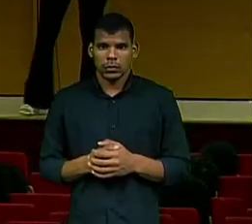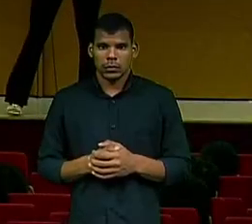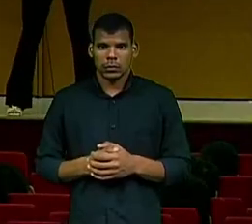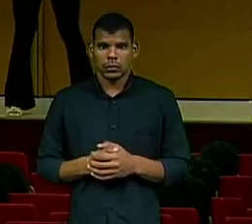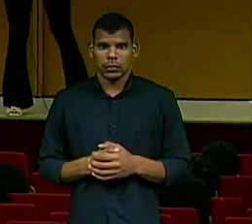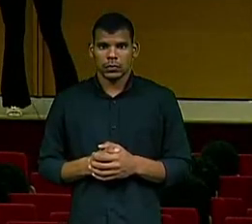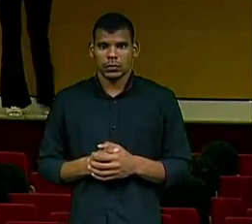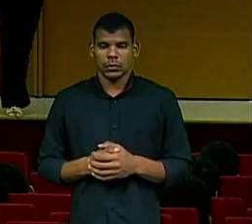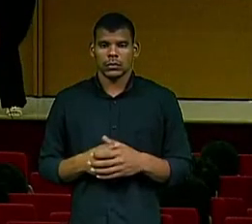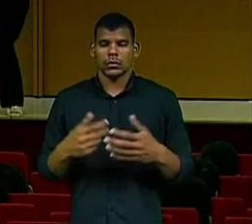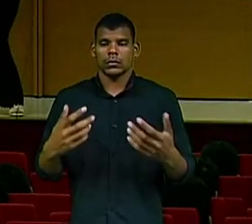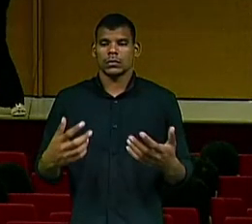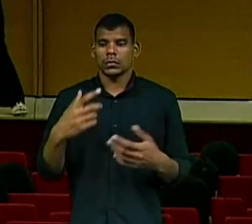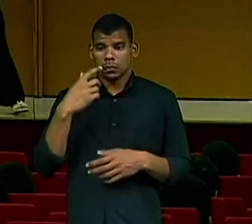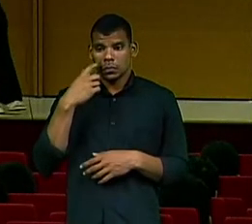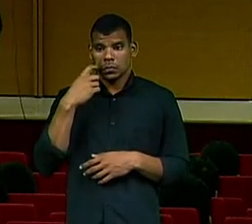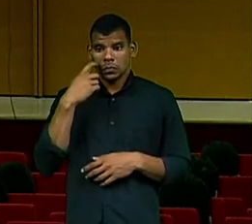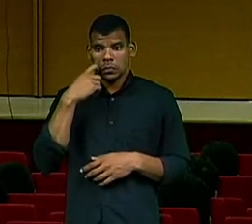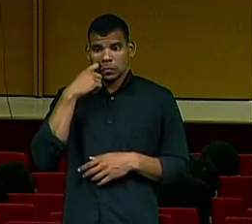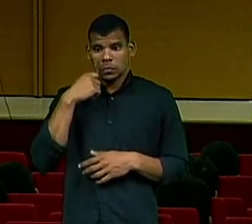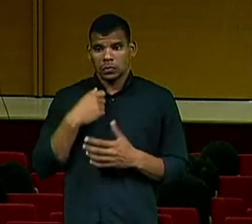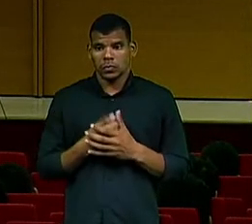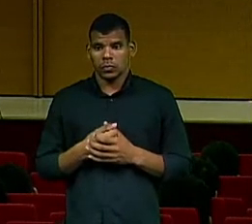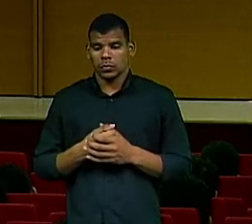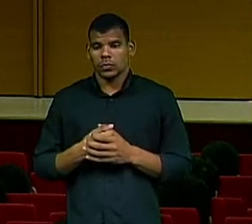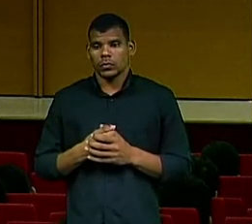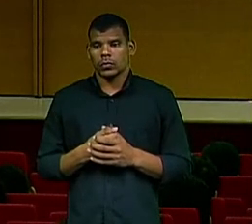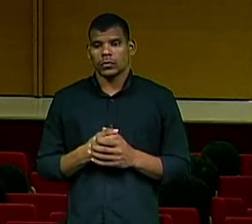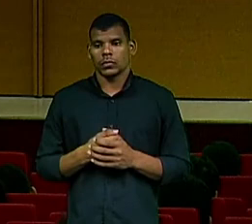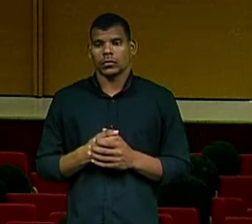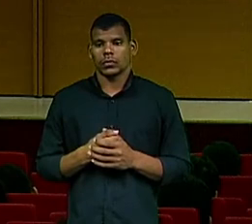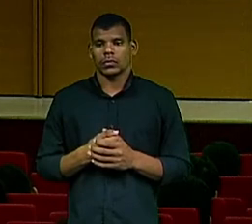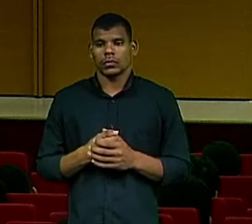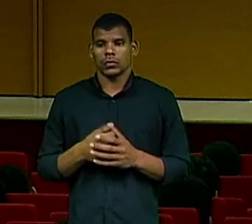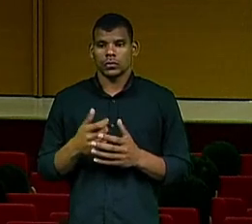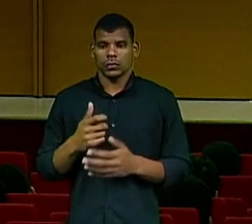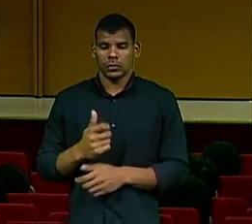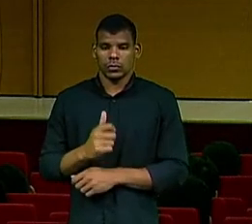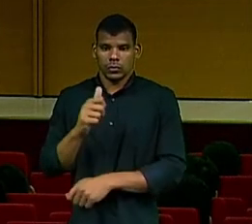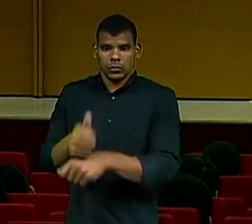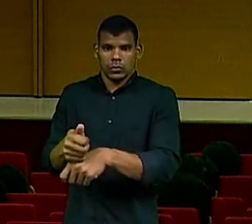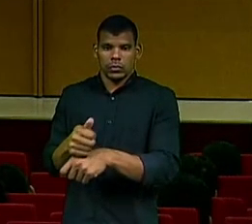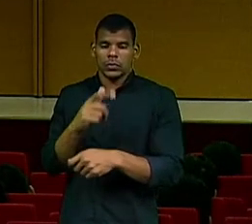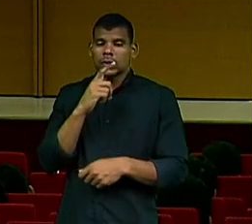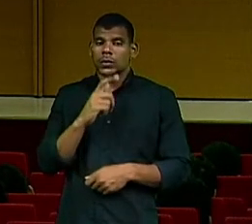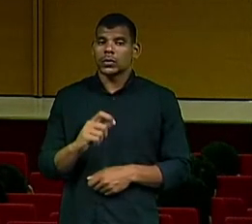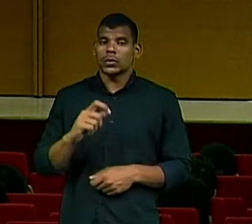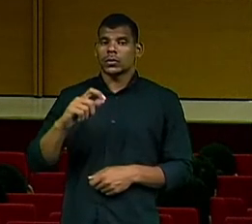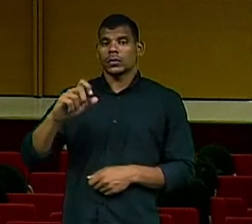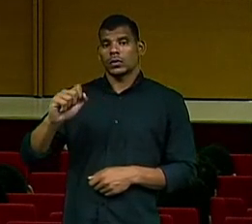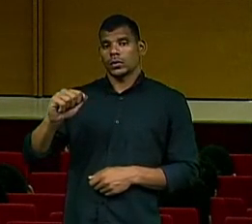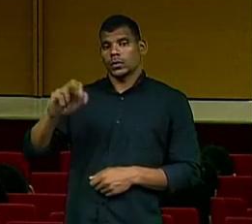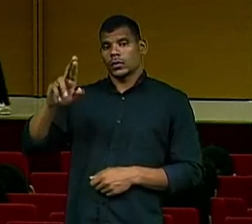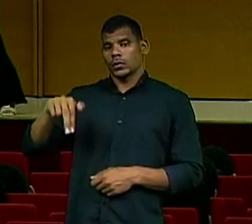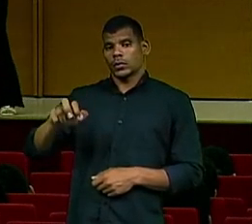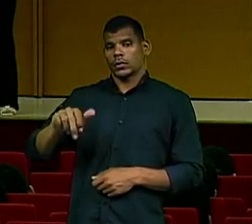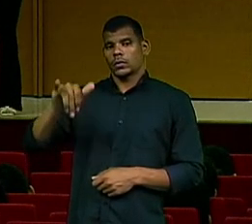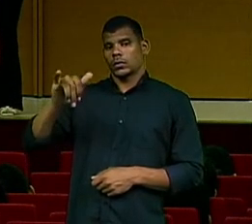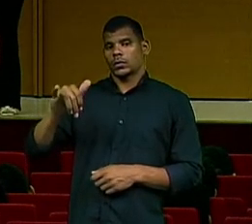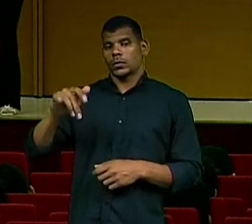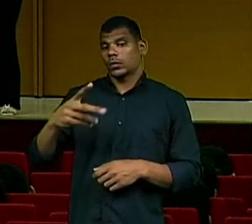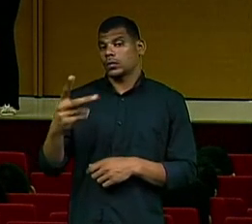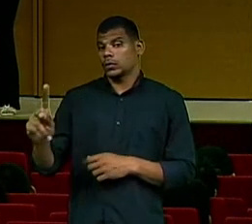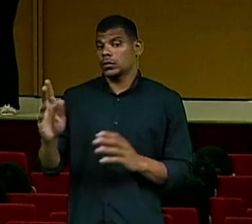E aí gente o que que vai acontecer quem assume é o vice José Sarney como é que vai ser o governo do Sarney